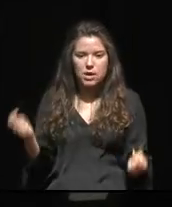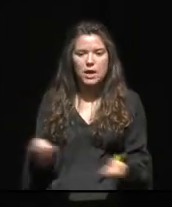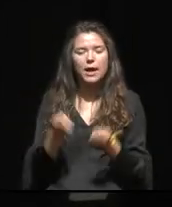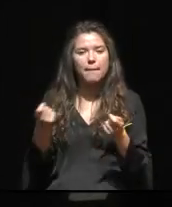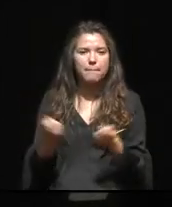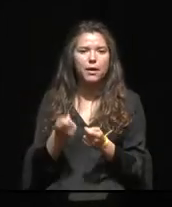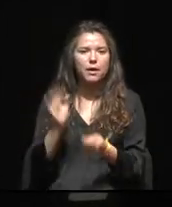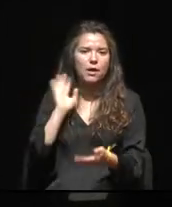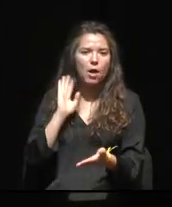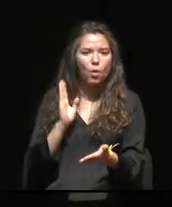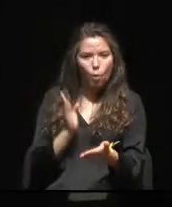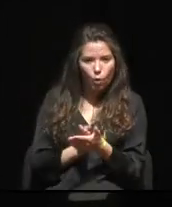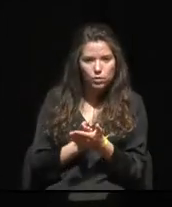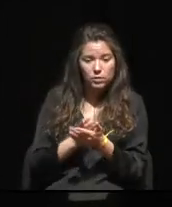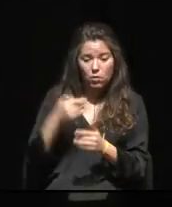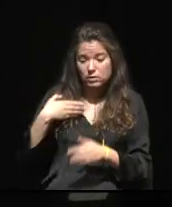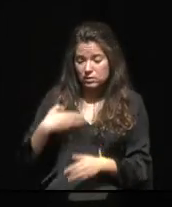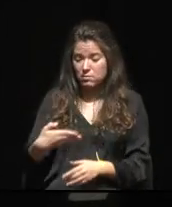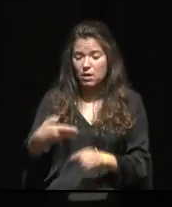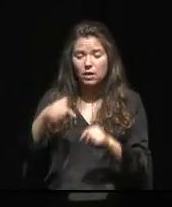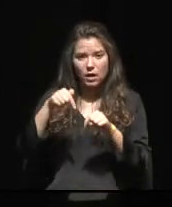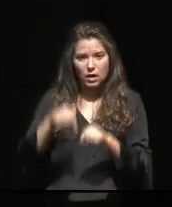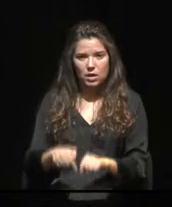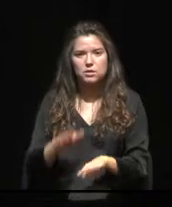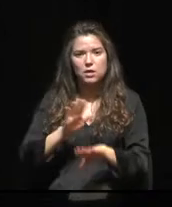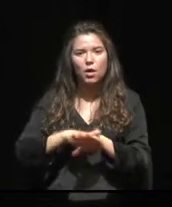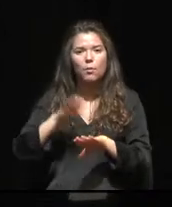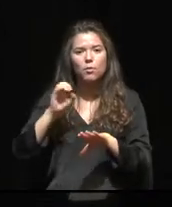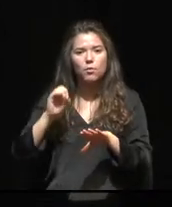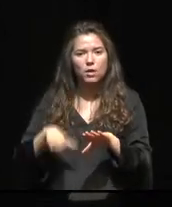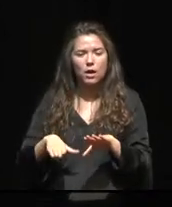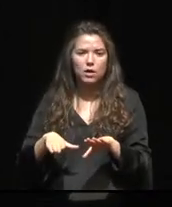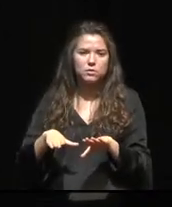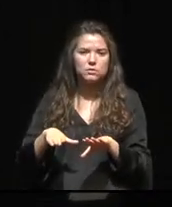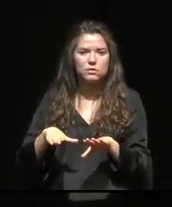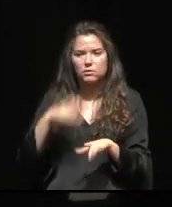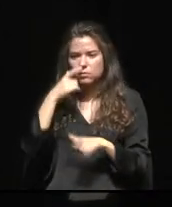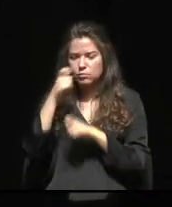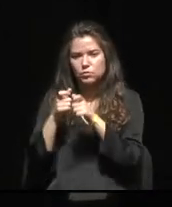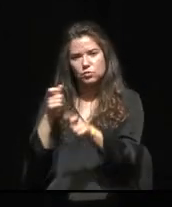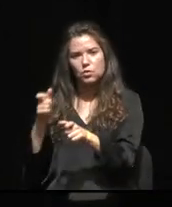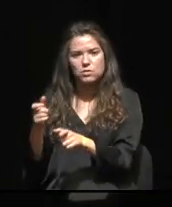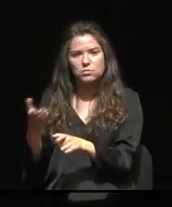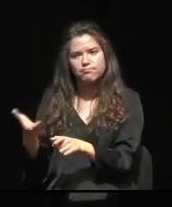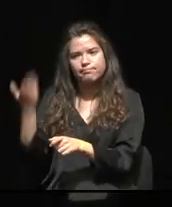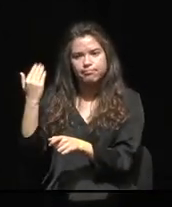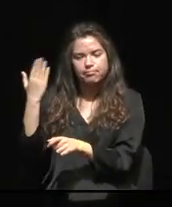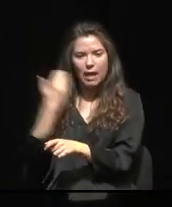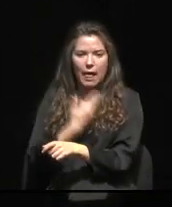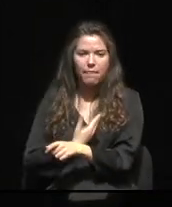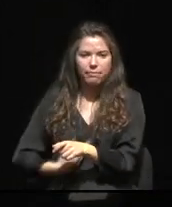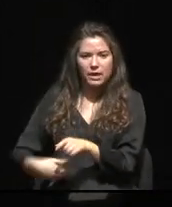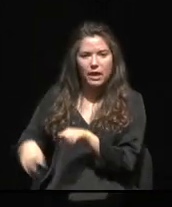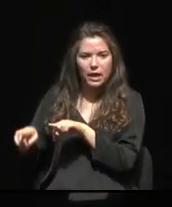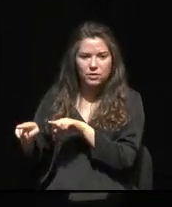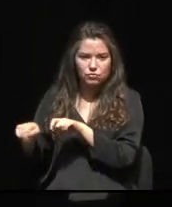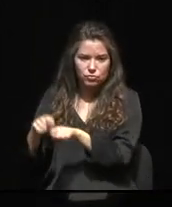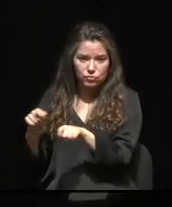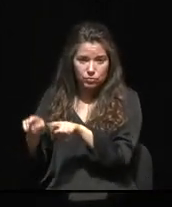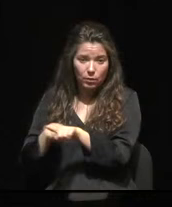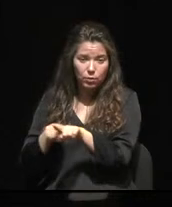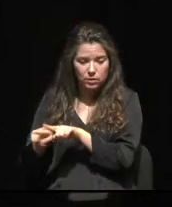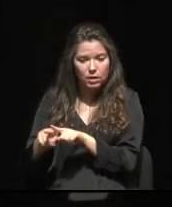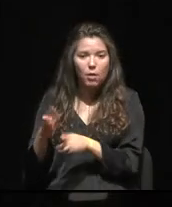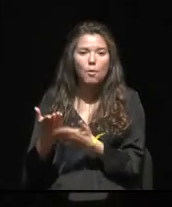eleitoral ou esta semana com algumas declarações de antigos dirigentes partidários é o caso do direito à